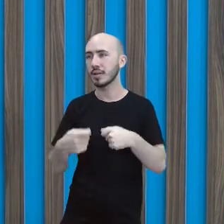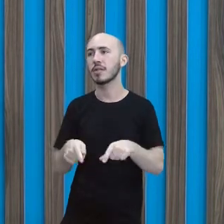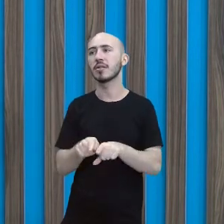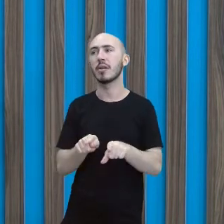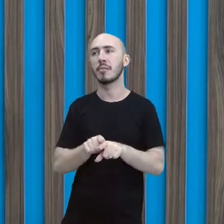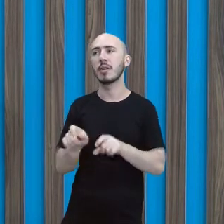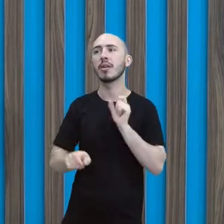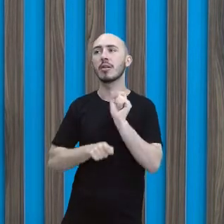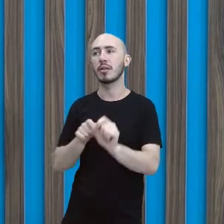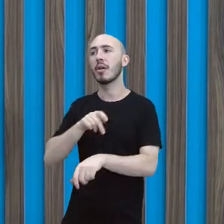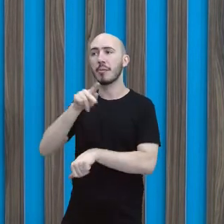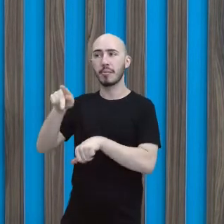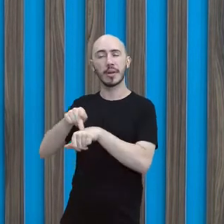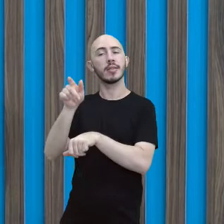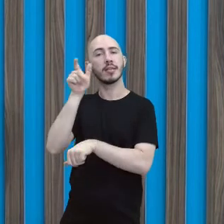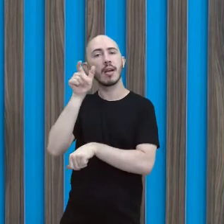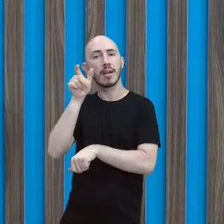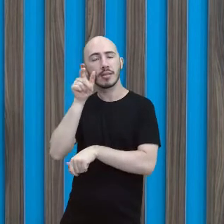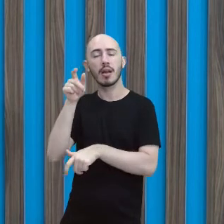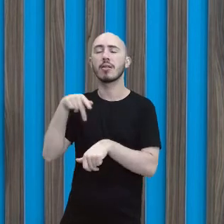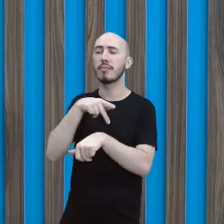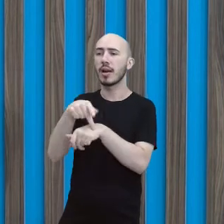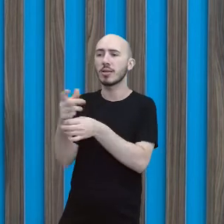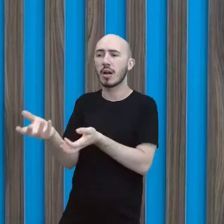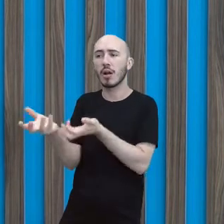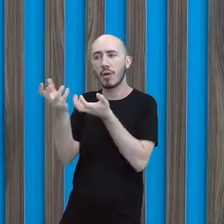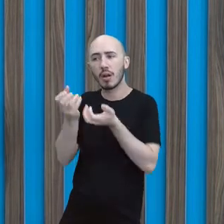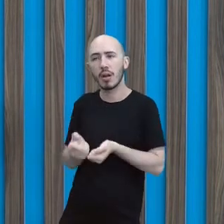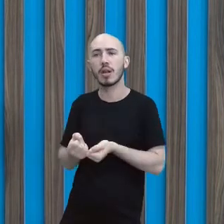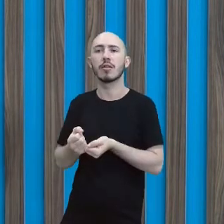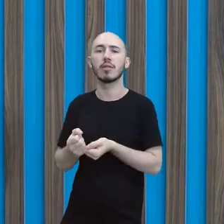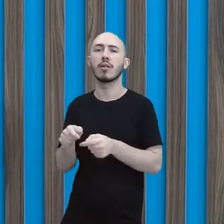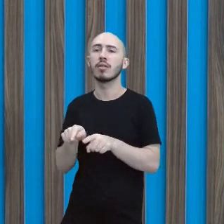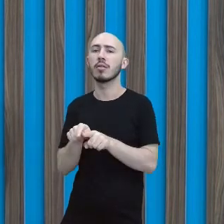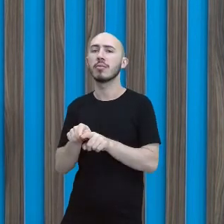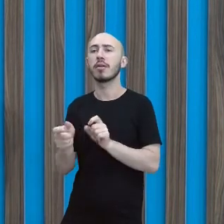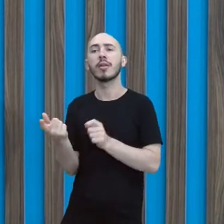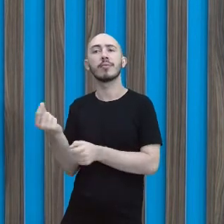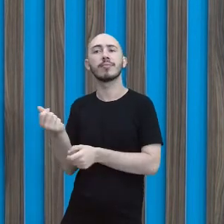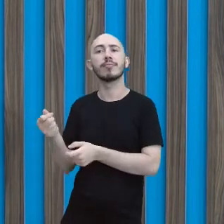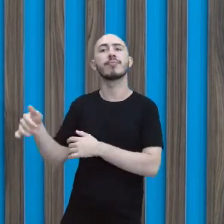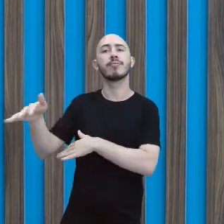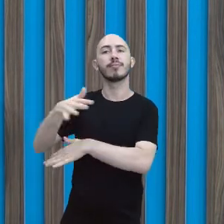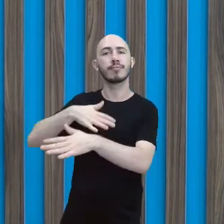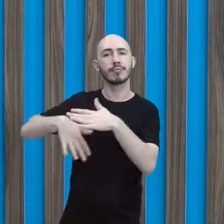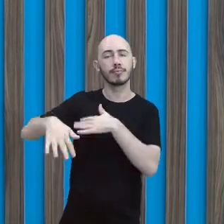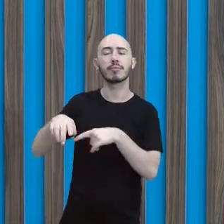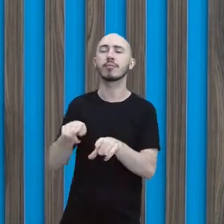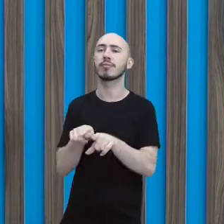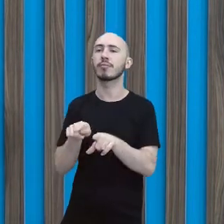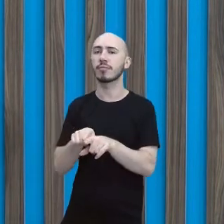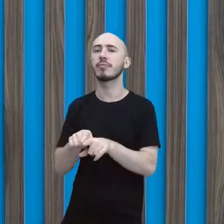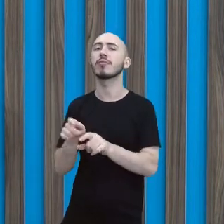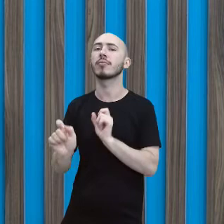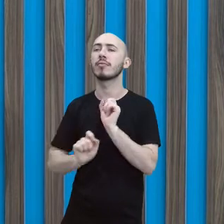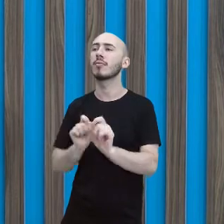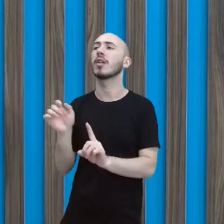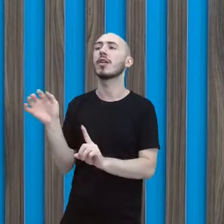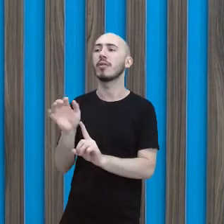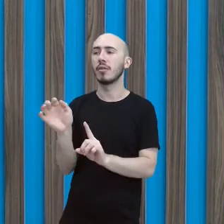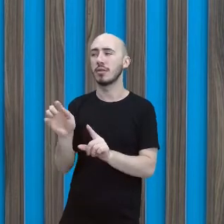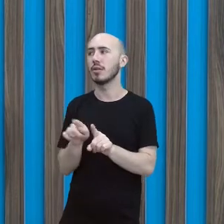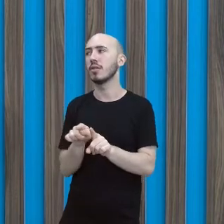né, para o país que eles estão recebendo essas pessoas. Toda a circulação de capital, né, tem todos esses fatores que interferem nessa questão